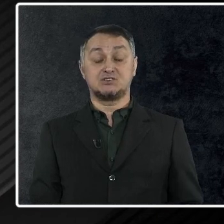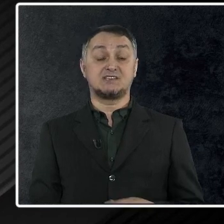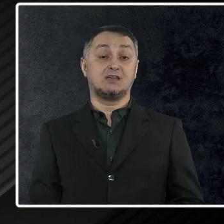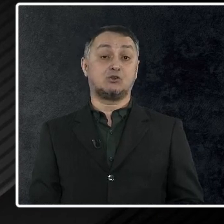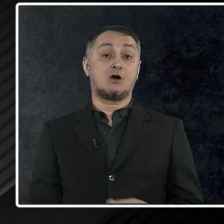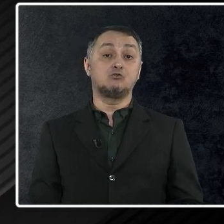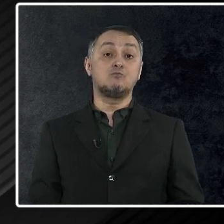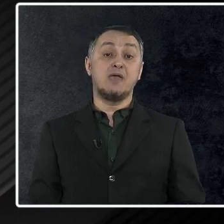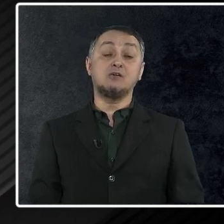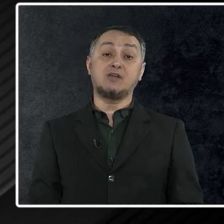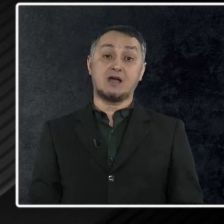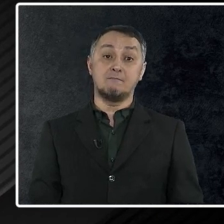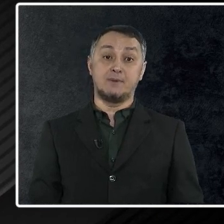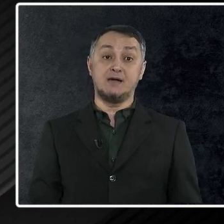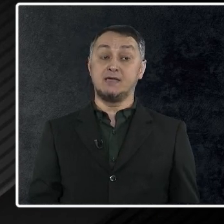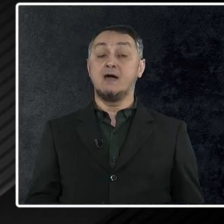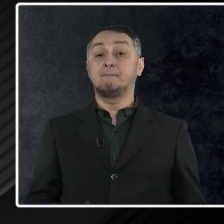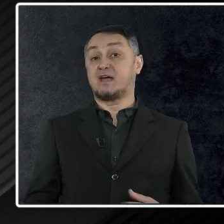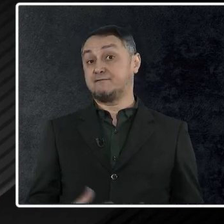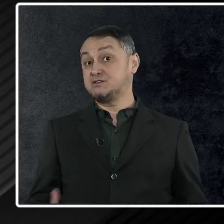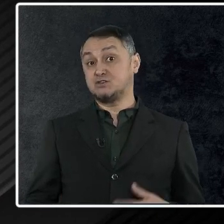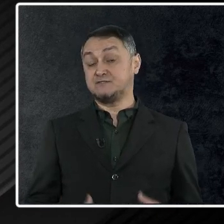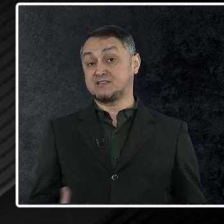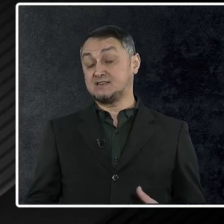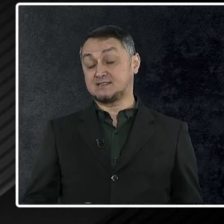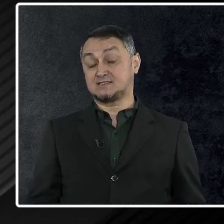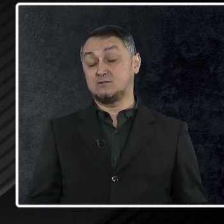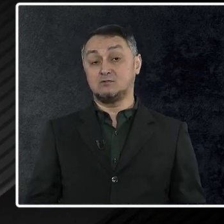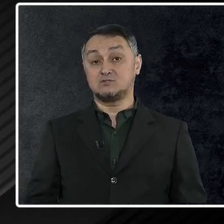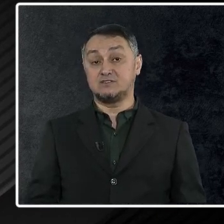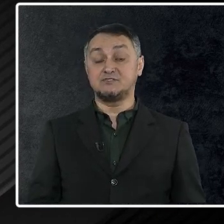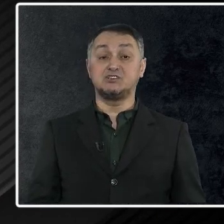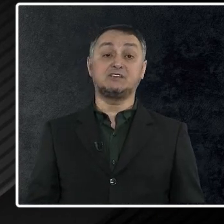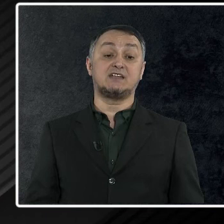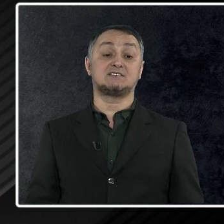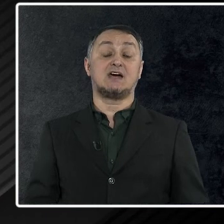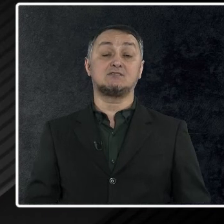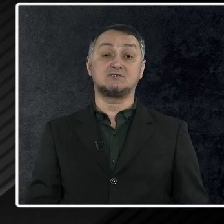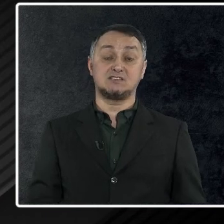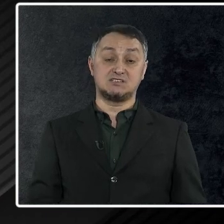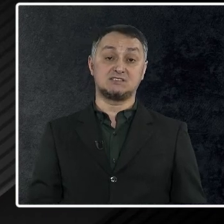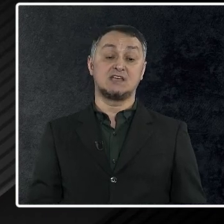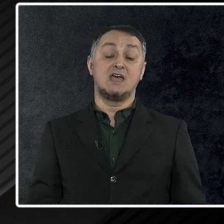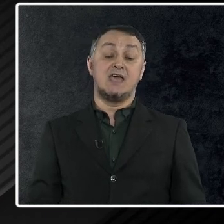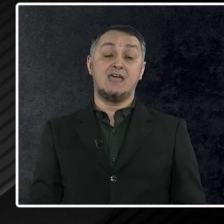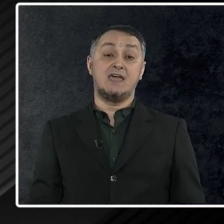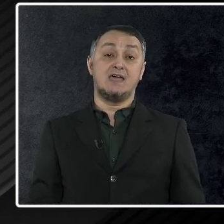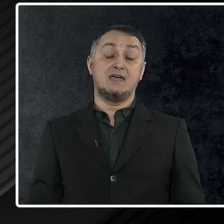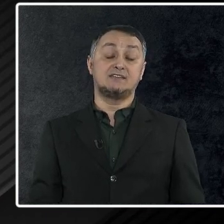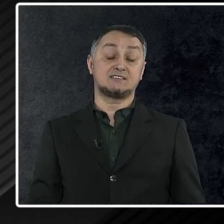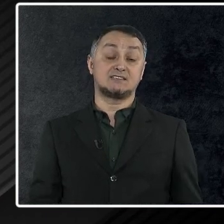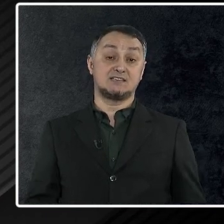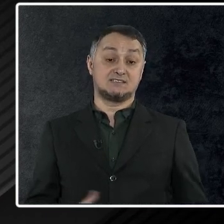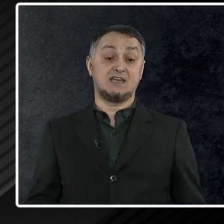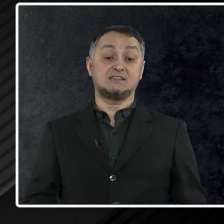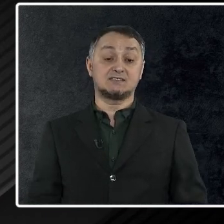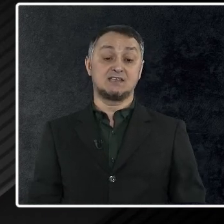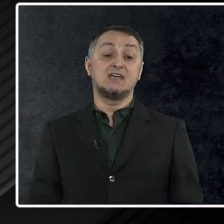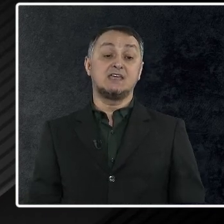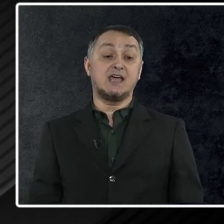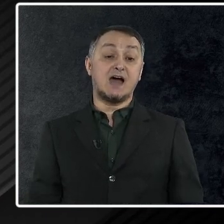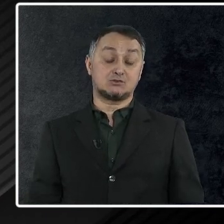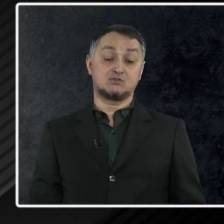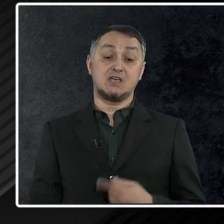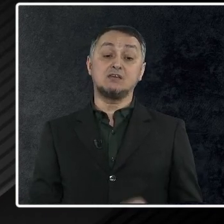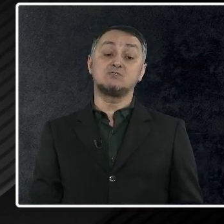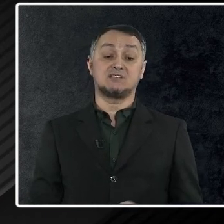para a Justiça Eleitoral no meio da campanha, para fins de fiscalização, inclusive de interessados dessas receitas